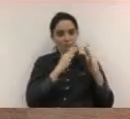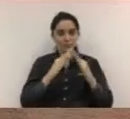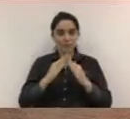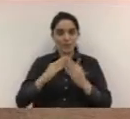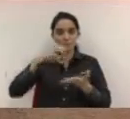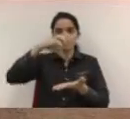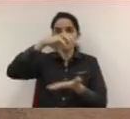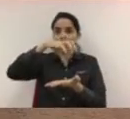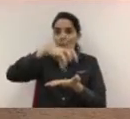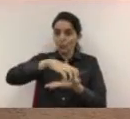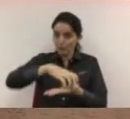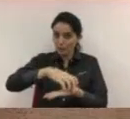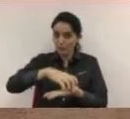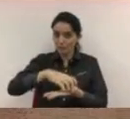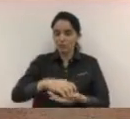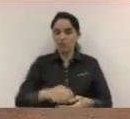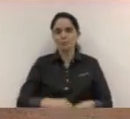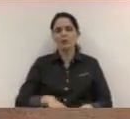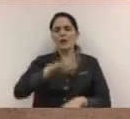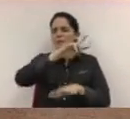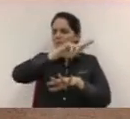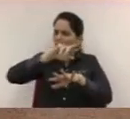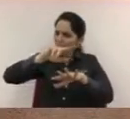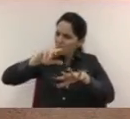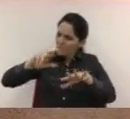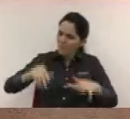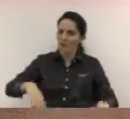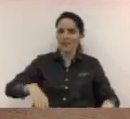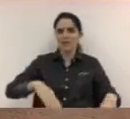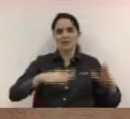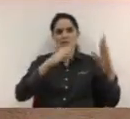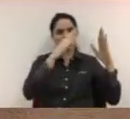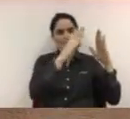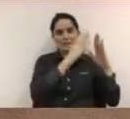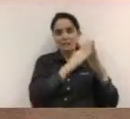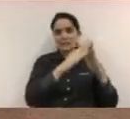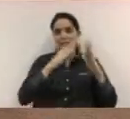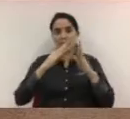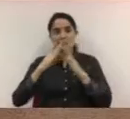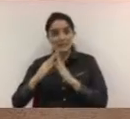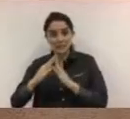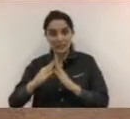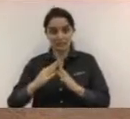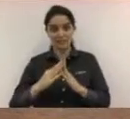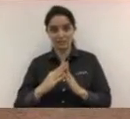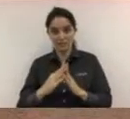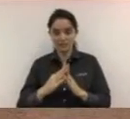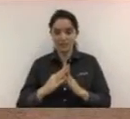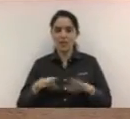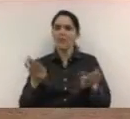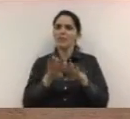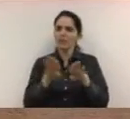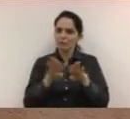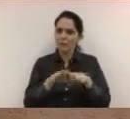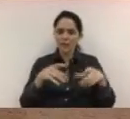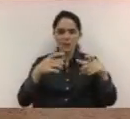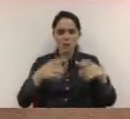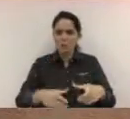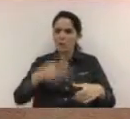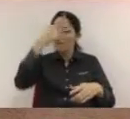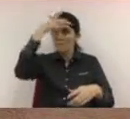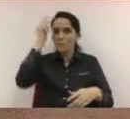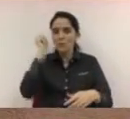ruas do mesmo, é possível encontrar diversos imóveis, até mesmo de propriedade pública, vazios e sem a manutenção mínima necessária.